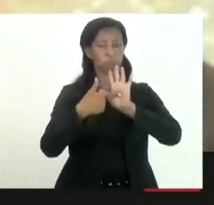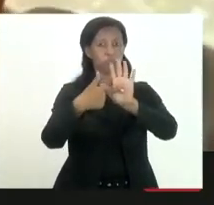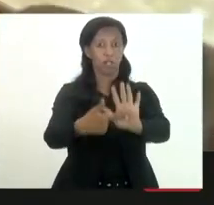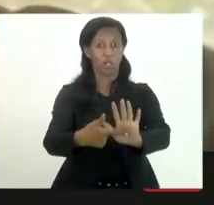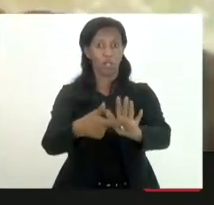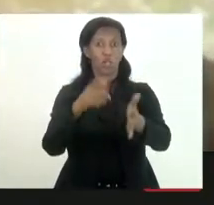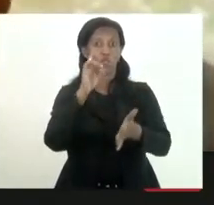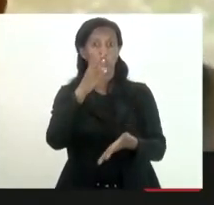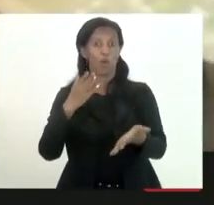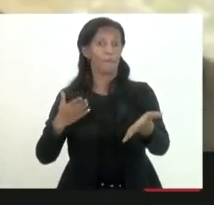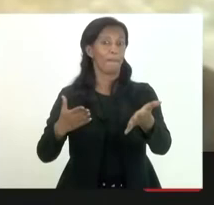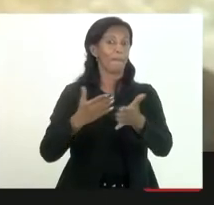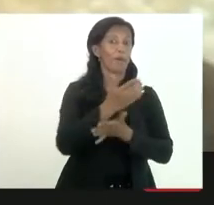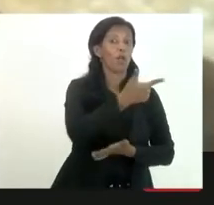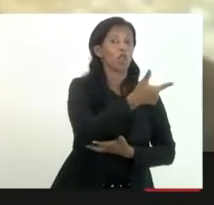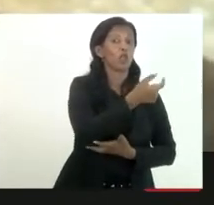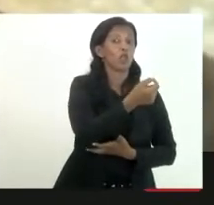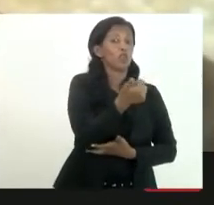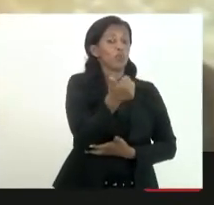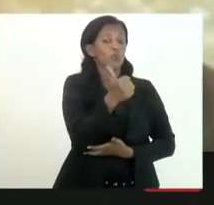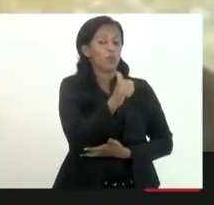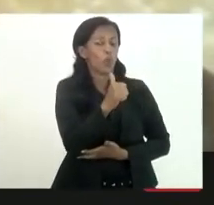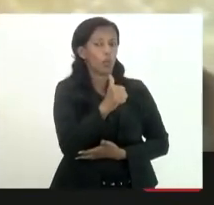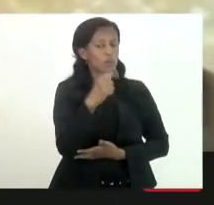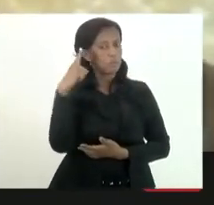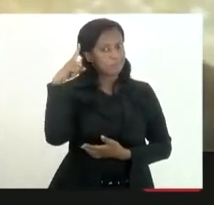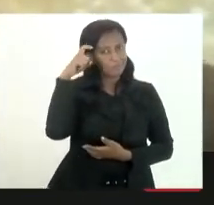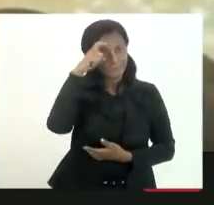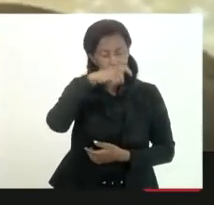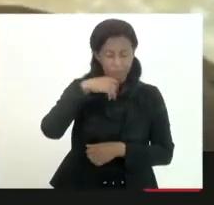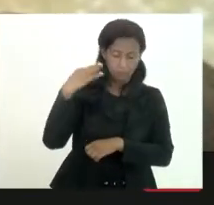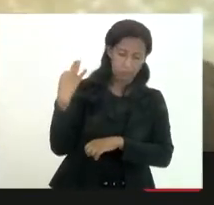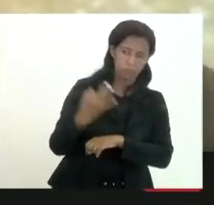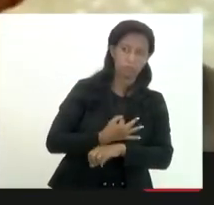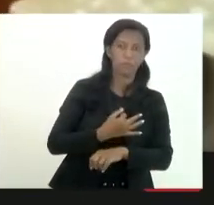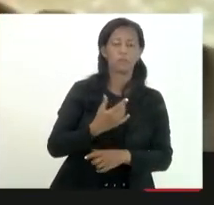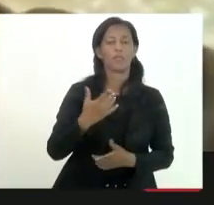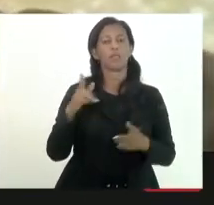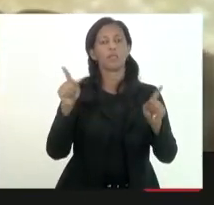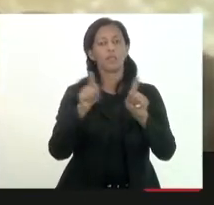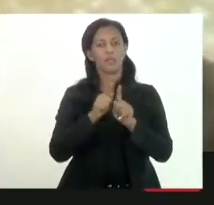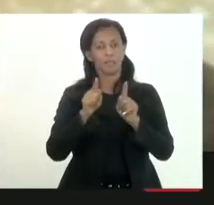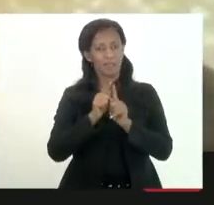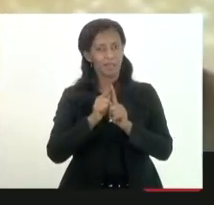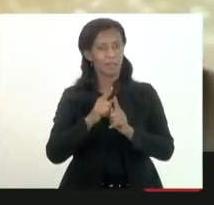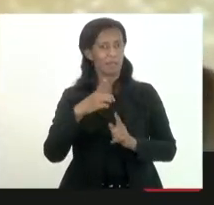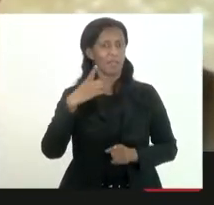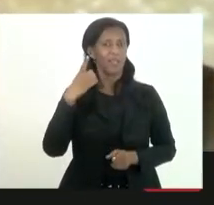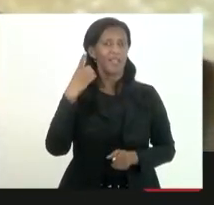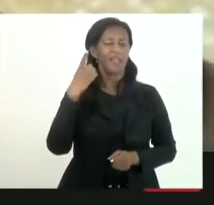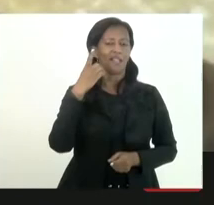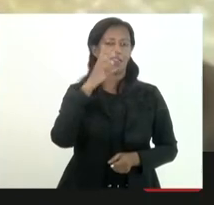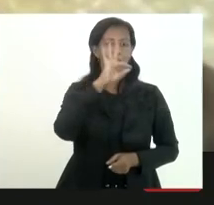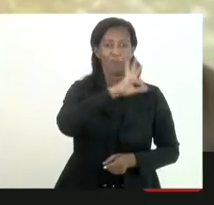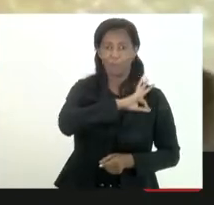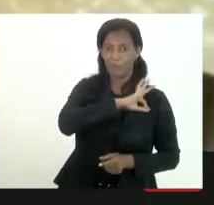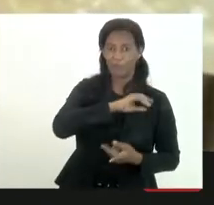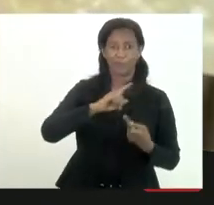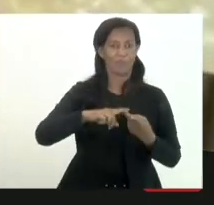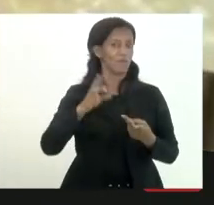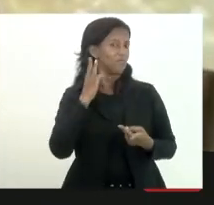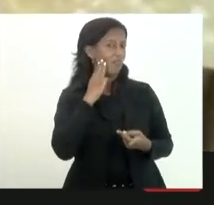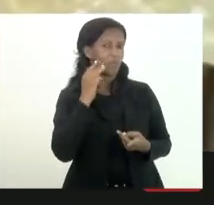em 2011, só Deus sabe como. Também Valdec e Martina não eram deputados, só foram em